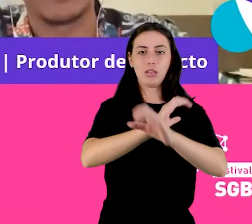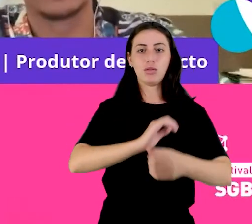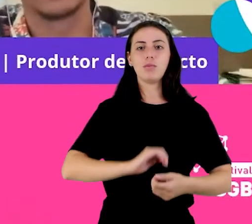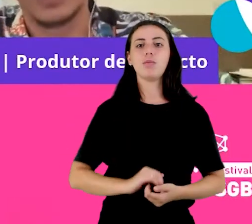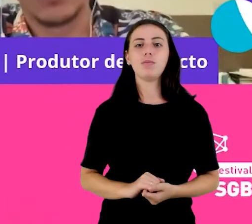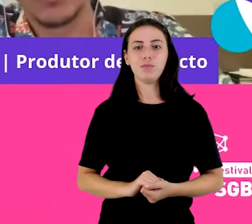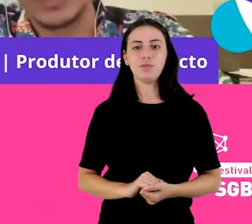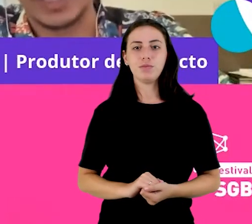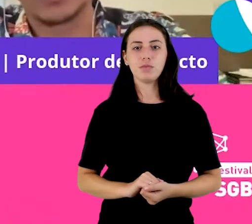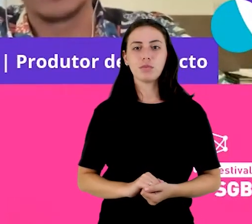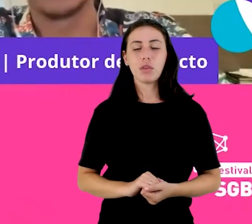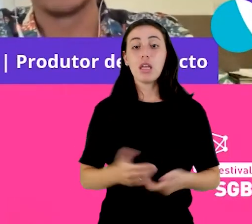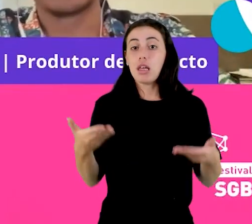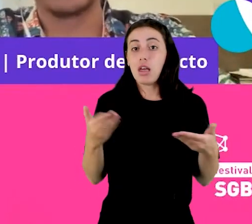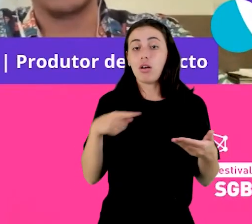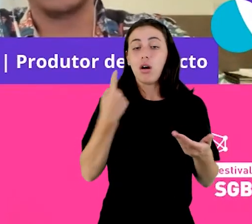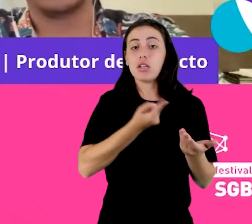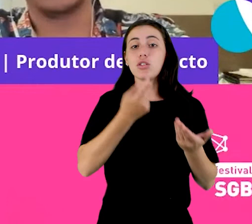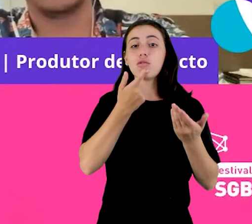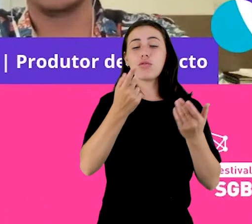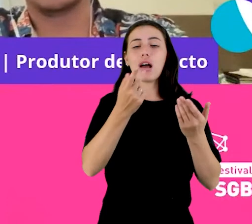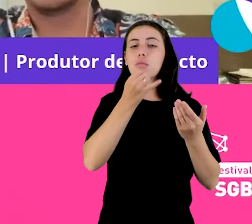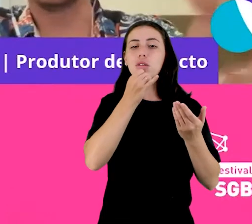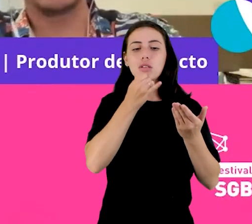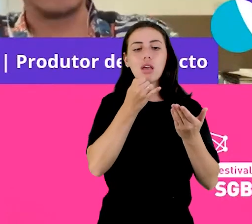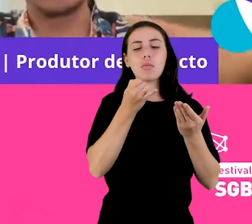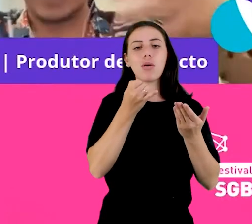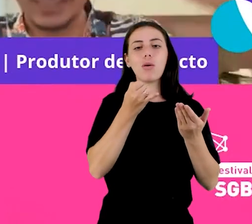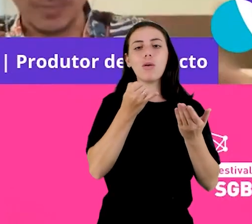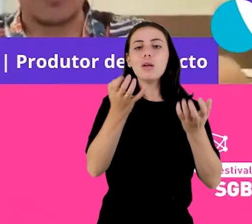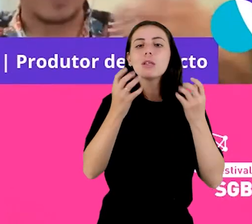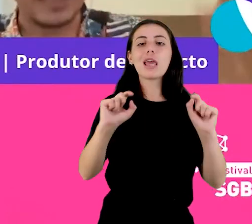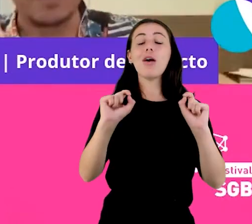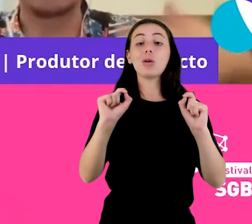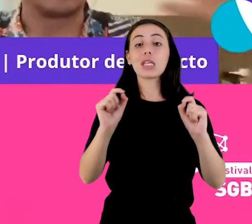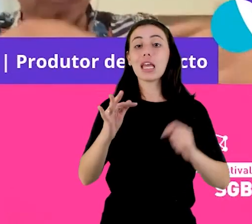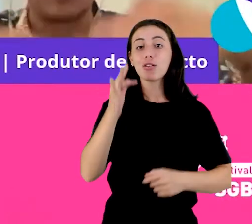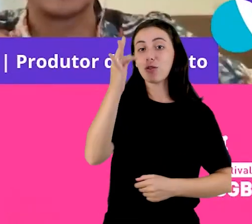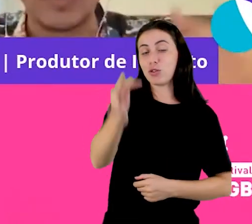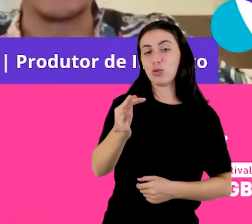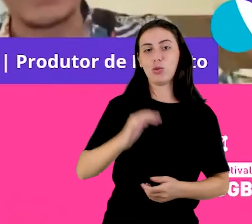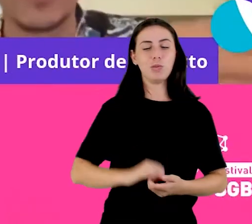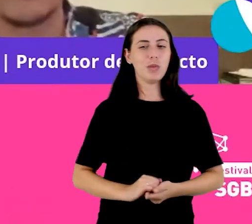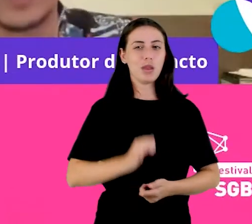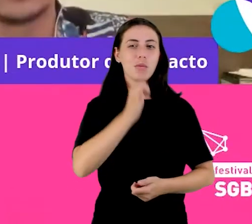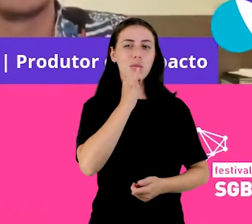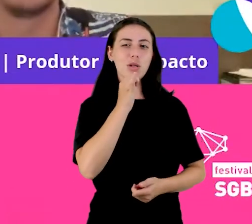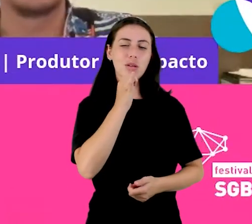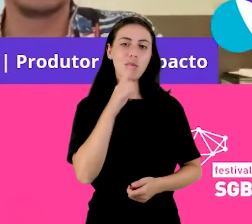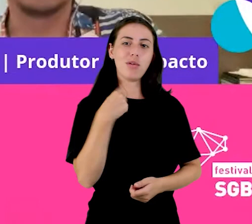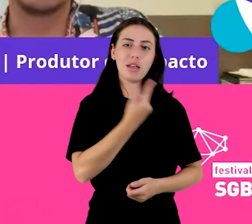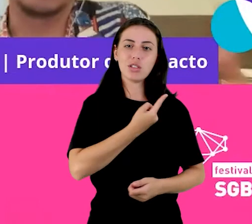de relevância, e no mundo inteiro, né? E aqui a gente traz um pouco mais para onde mais vamos levar,